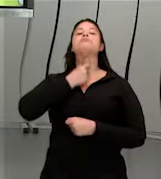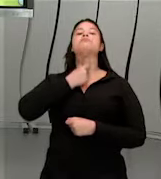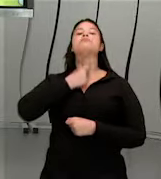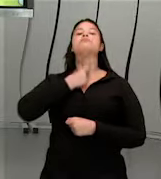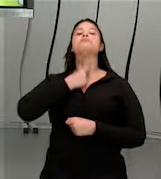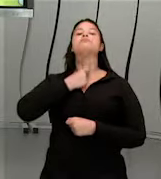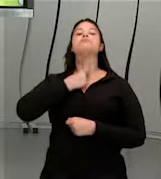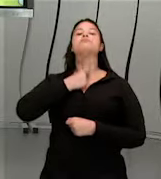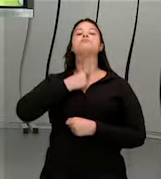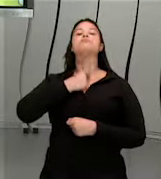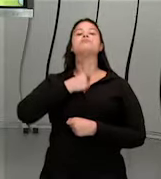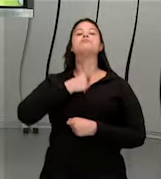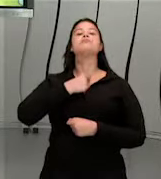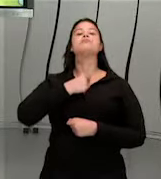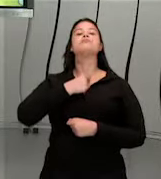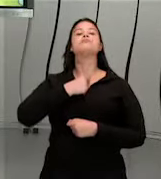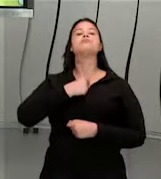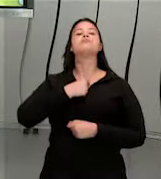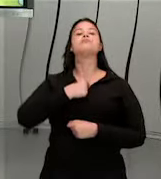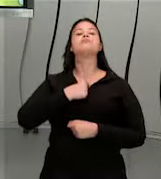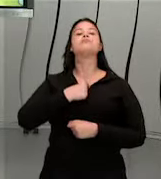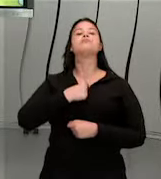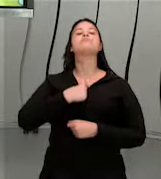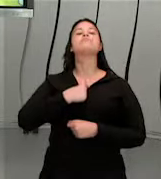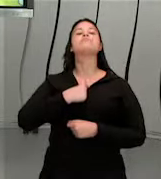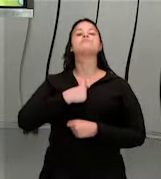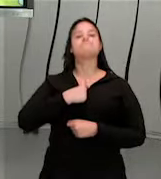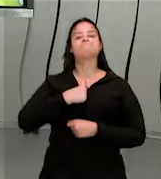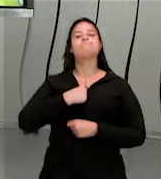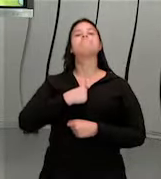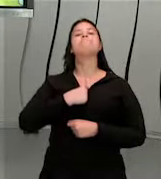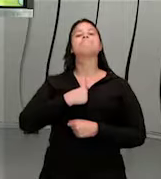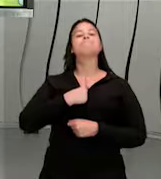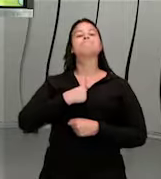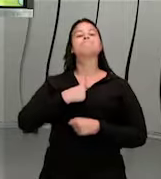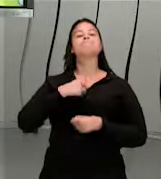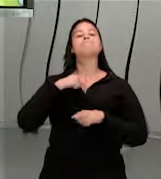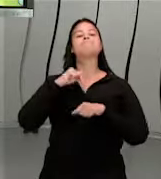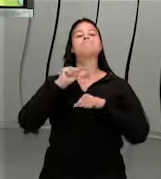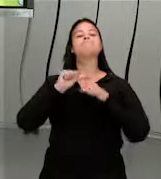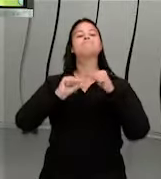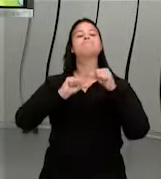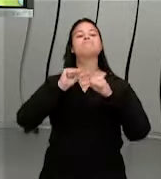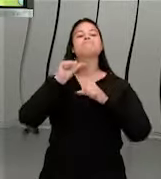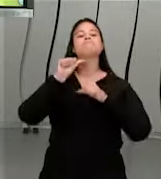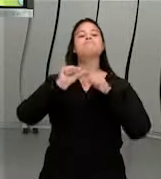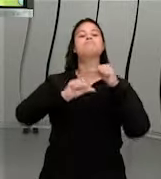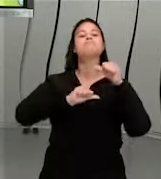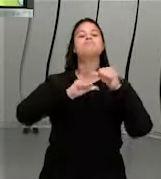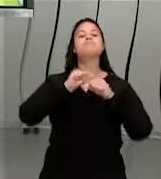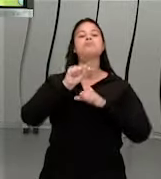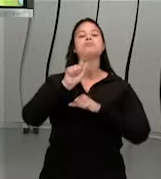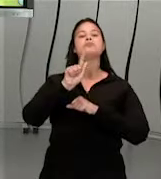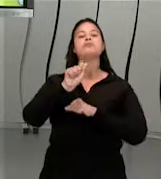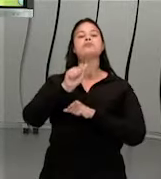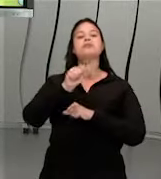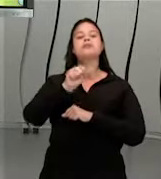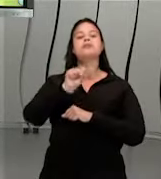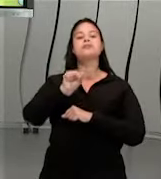traqueia, que ela tem essa função de fazer esse transporte aí das trocas gasosas.